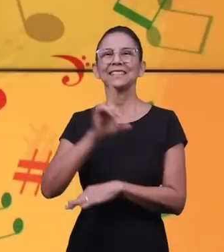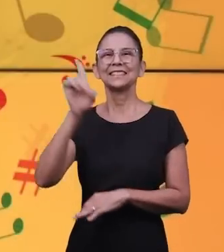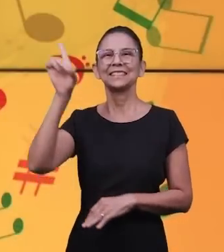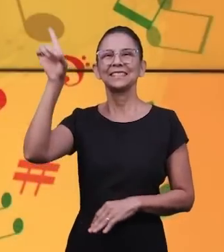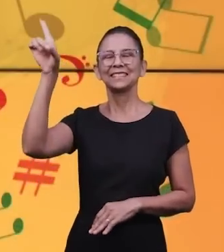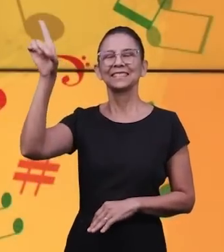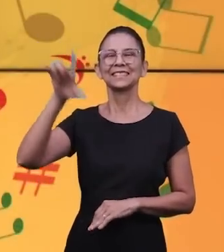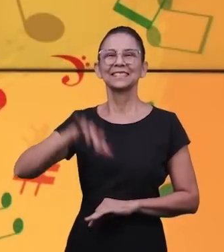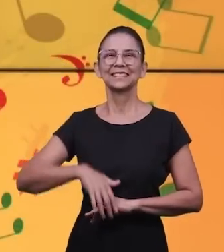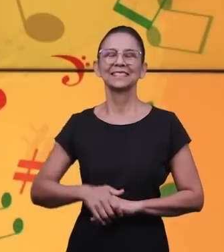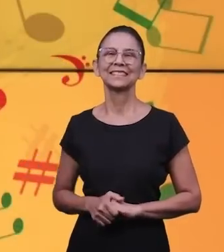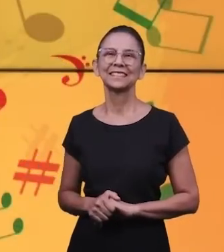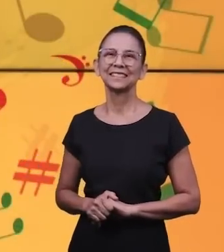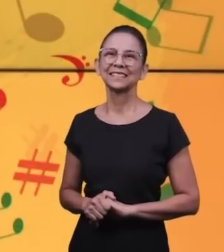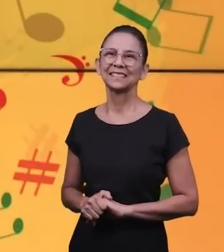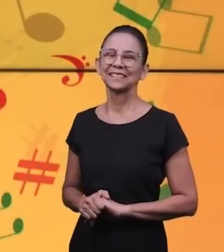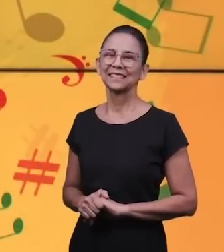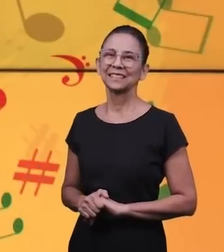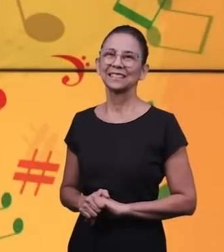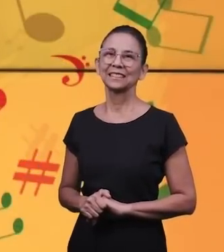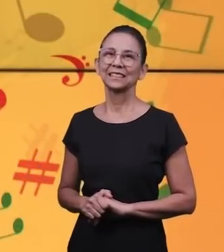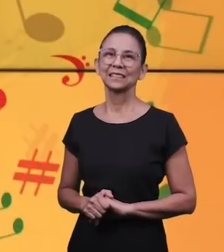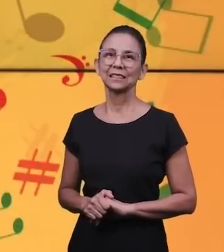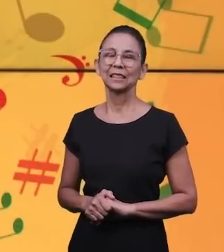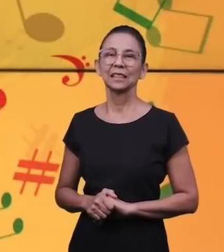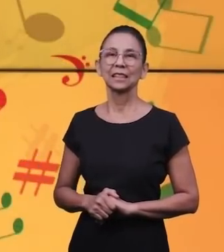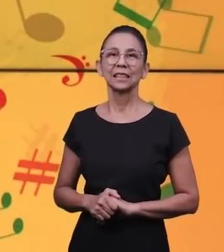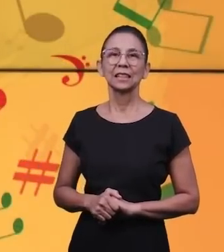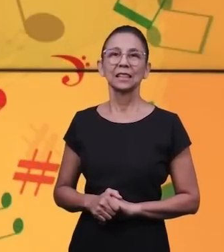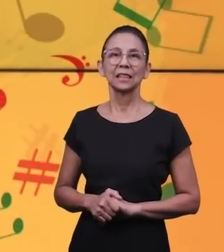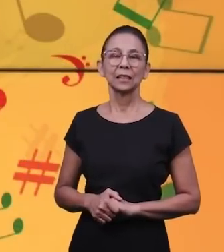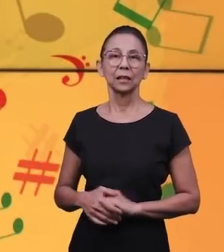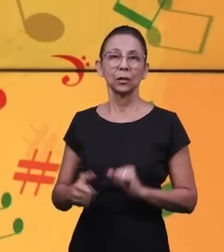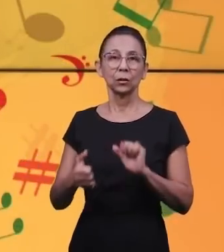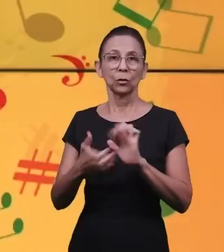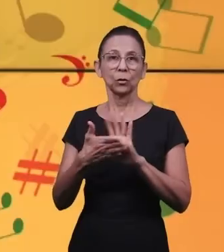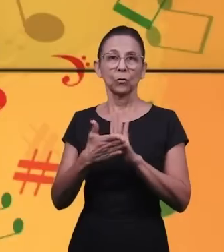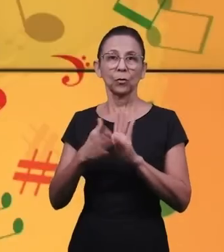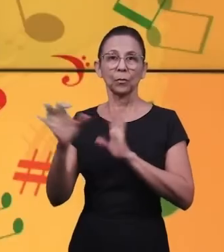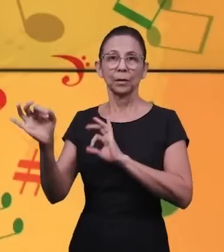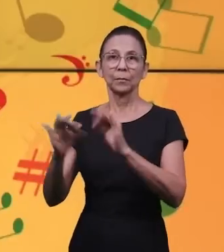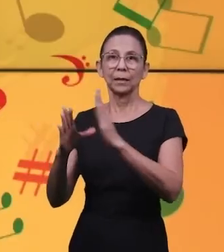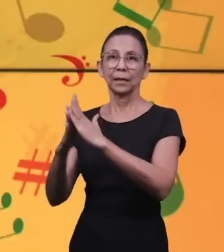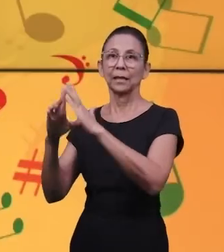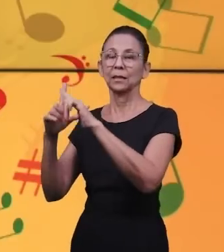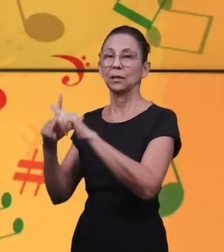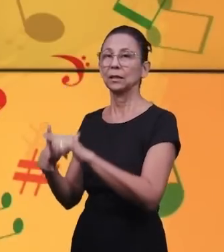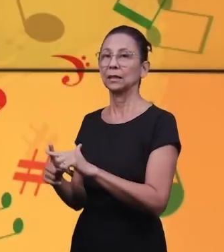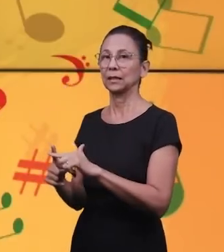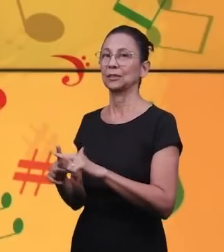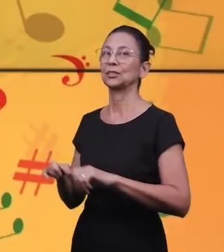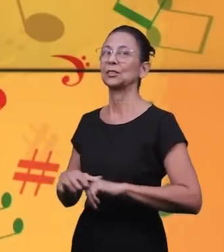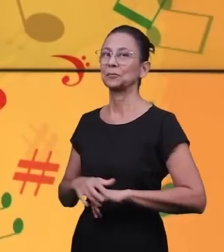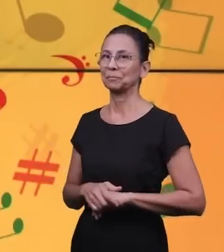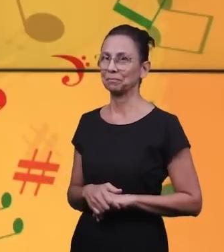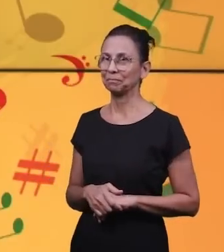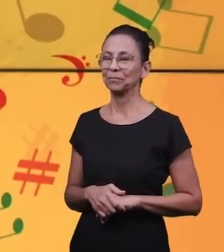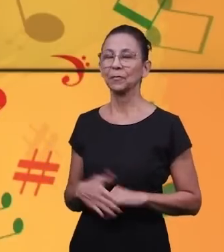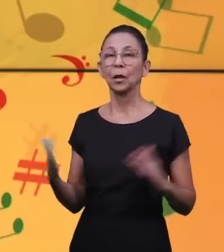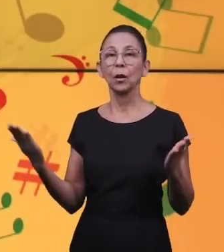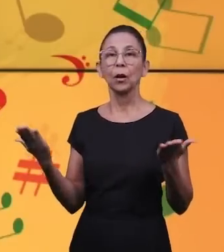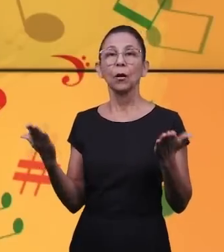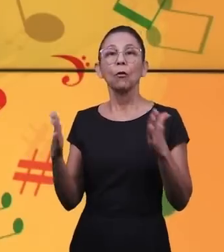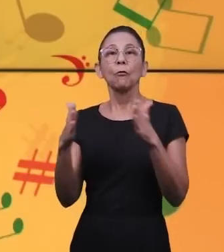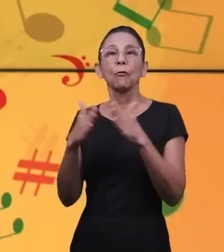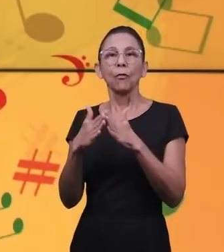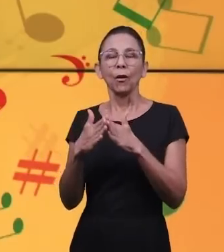Glória a Deus, que lindo! Estamos aprendendo louvor, preparai-vos, ó Igreja Amada! E hoje será